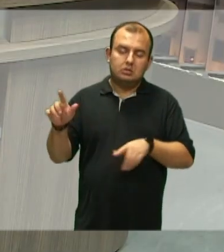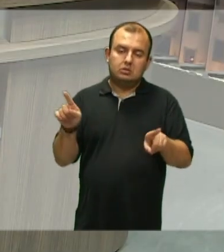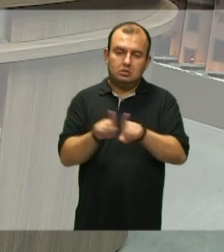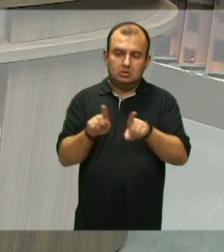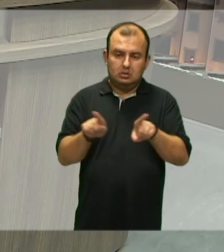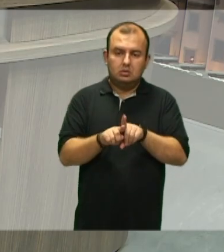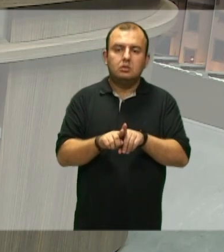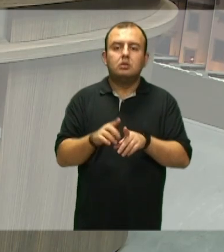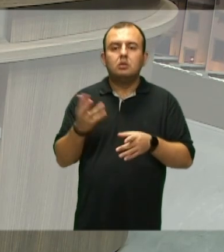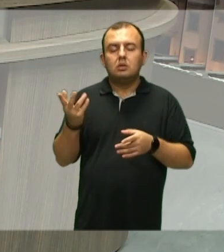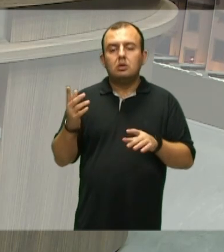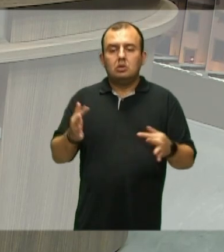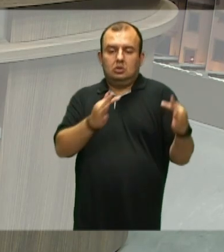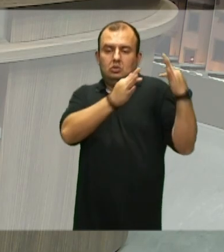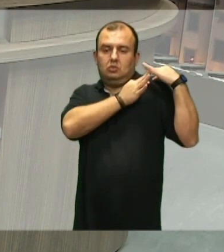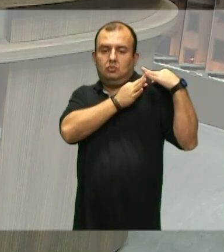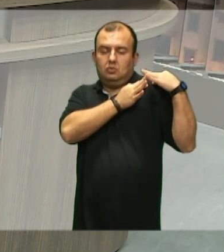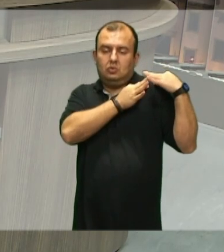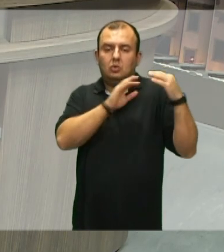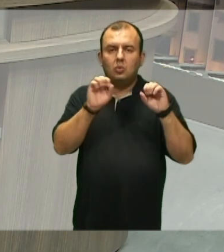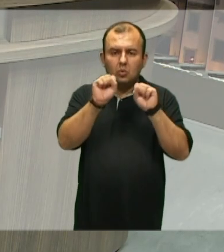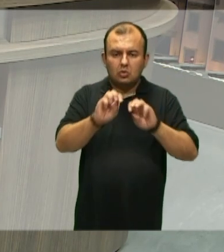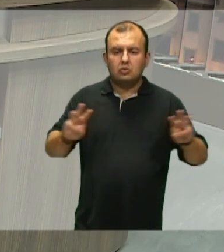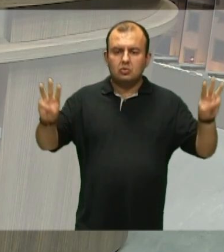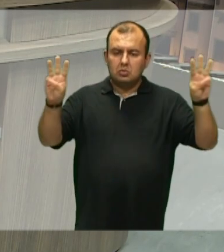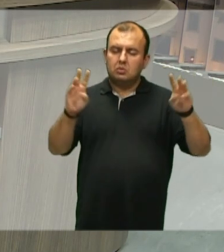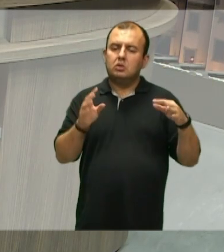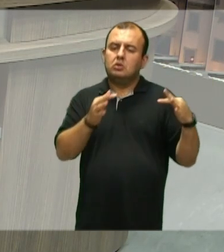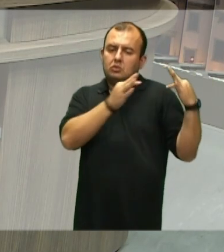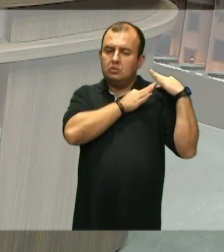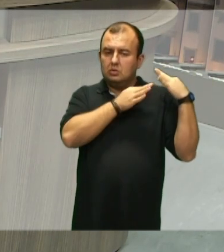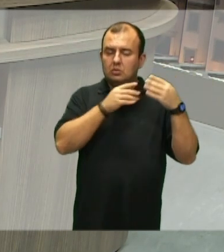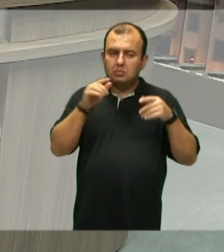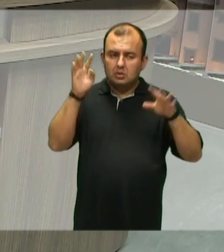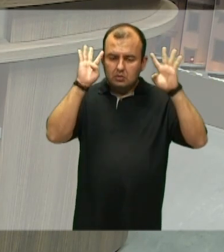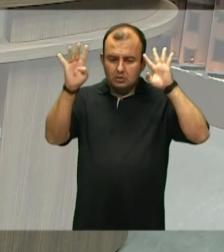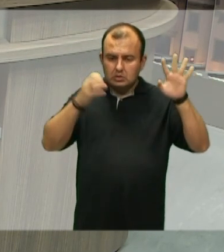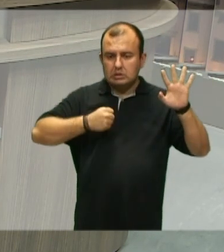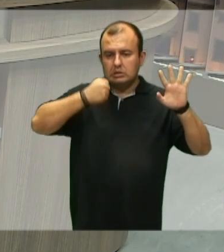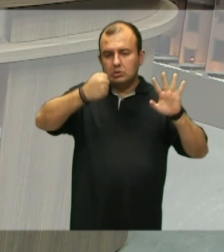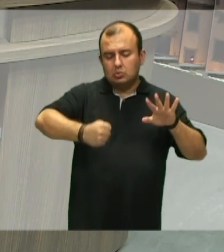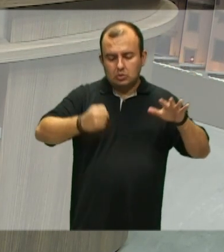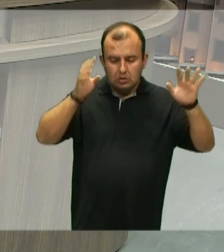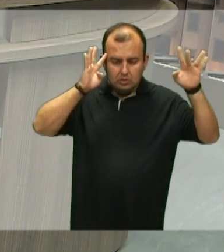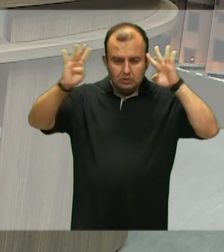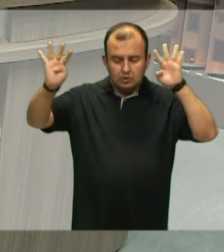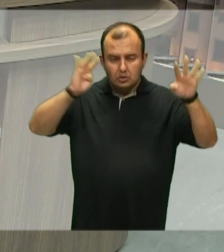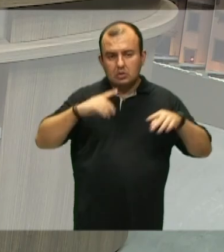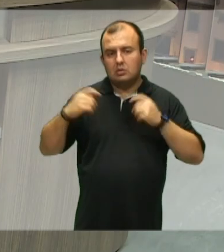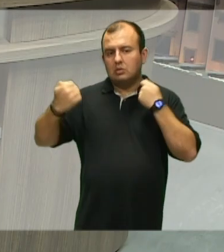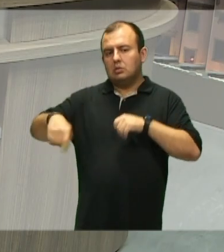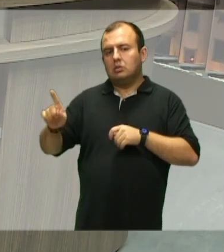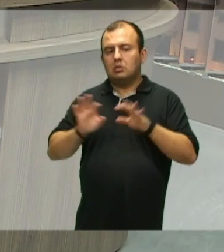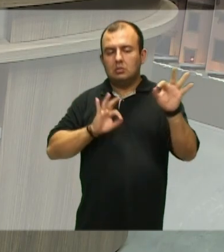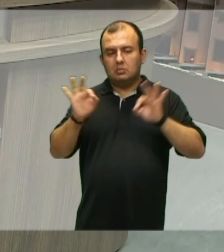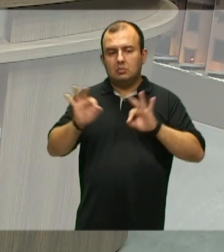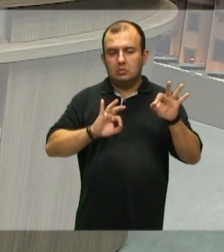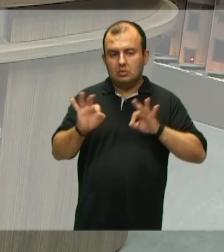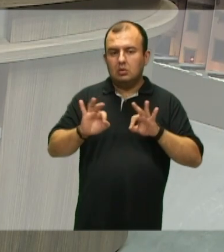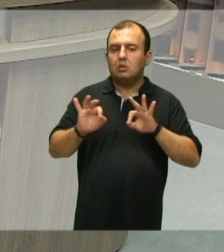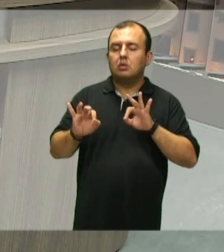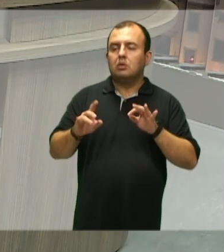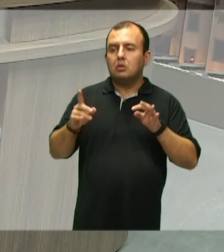essa função de abrir um pouco para a gente refletir nesse lugar. Não necessariamente eu tenho que montar uma peça para passar